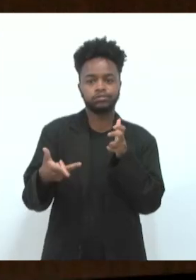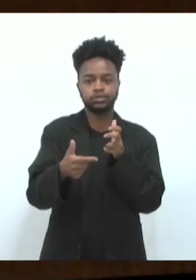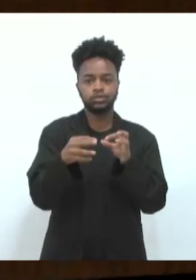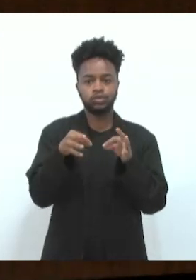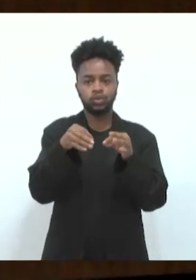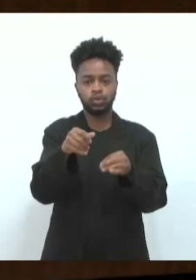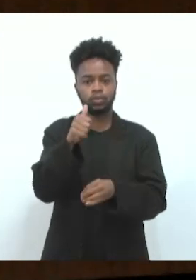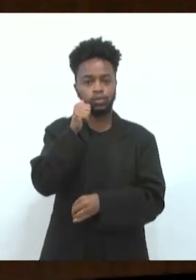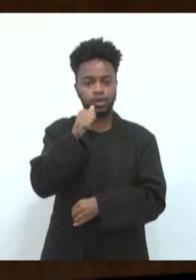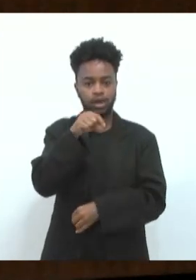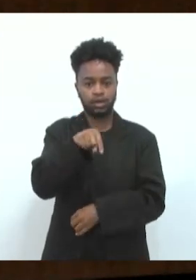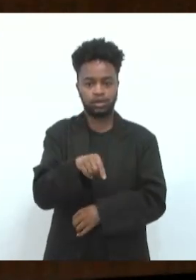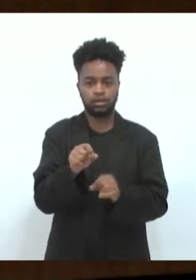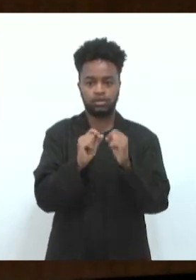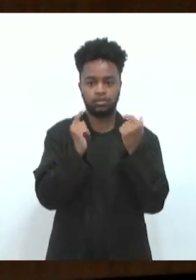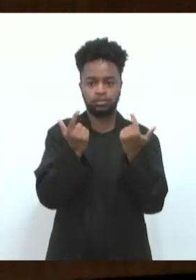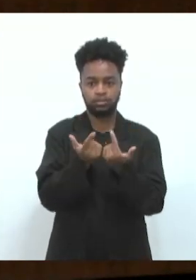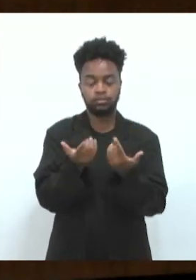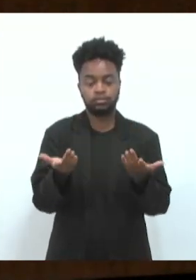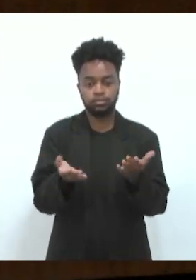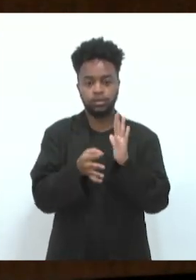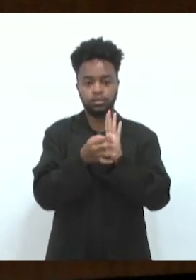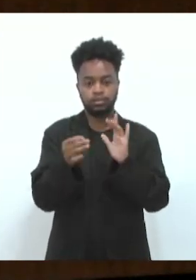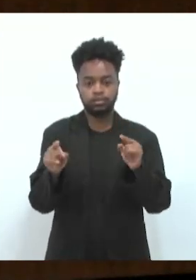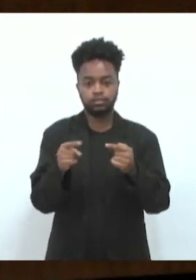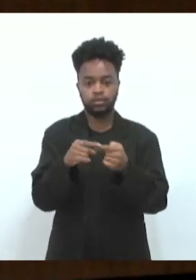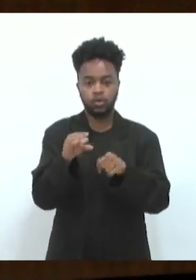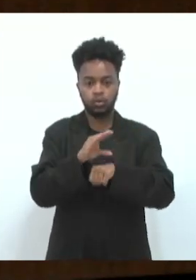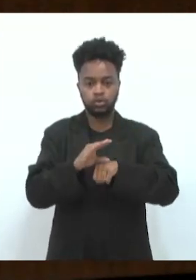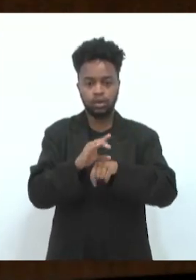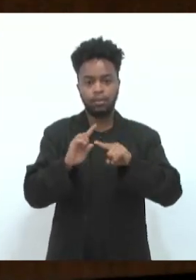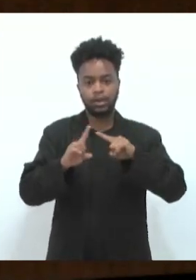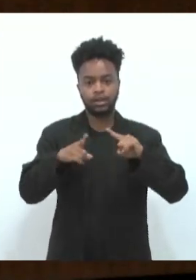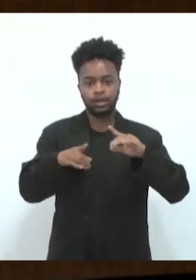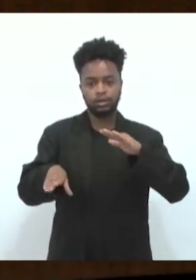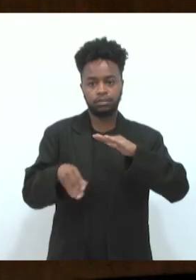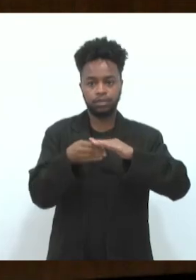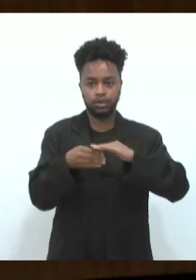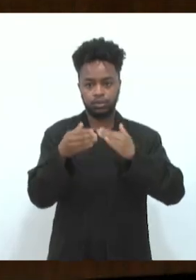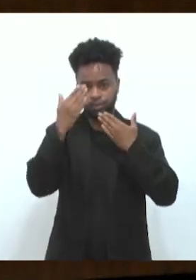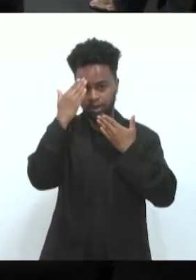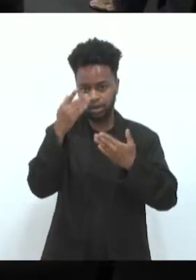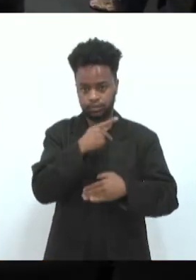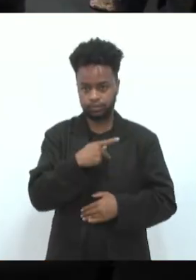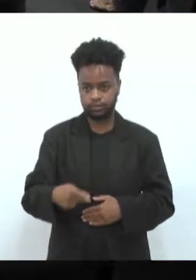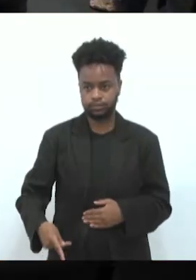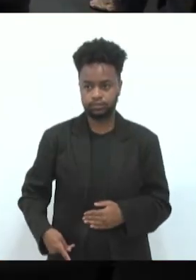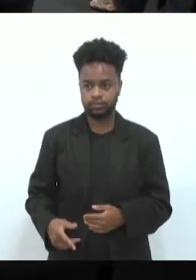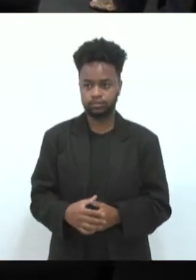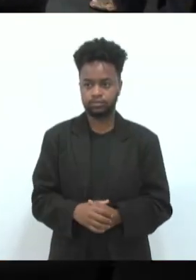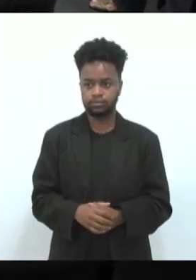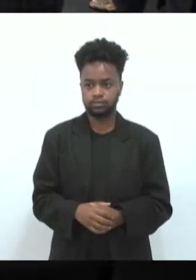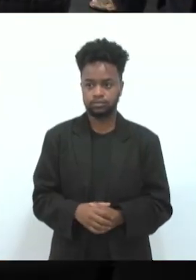casa. Então, o parecer da CCJ é pela constitucionalidade com emendas. Muito obrigado, presidente.